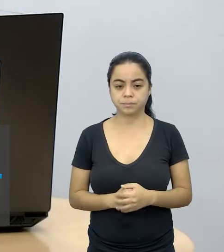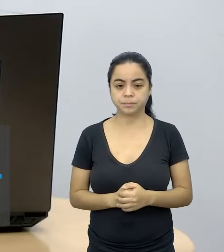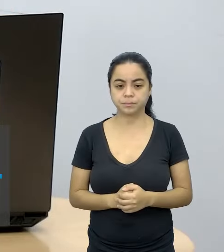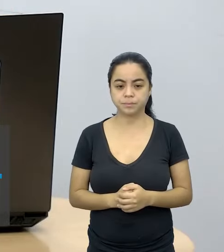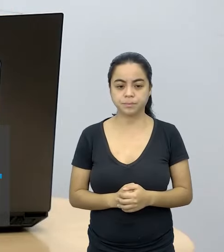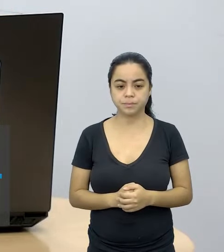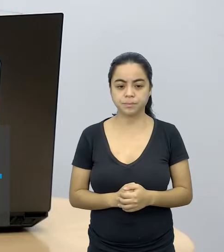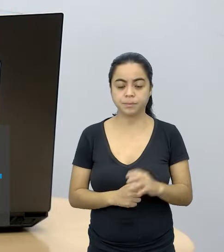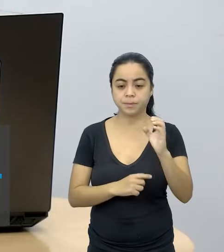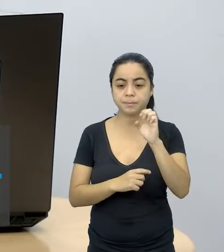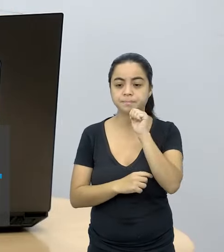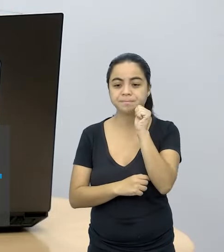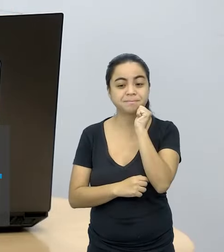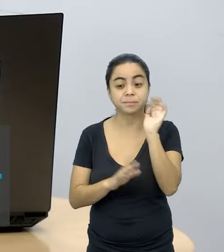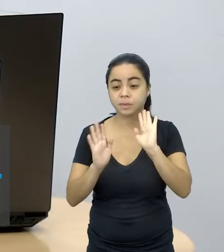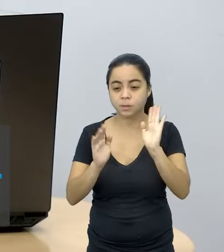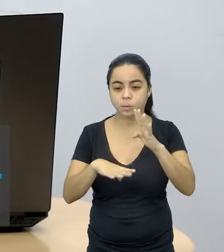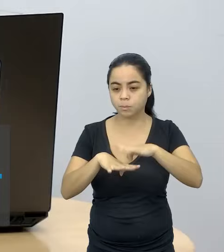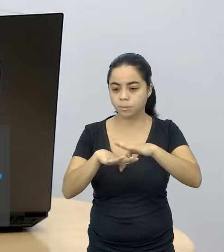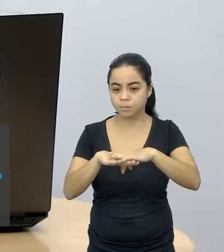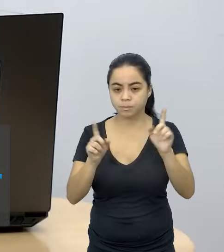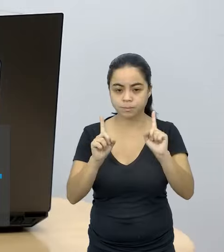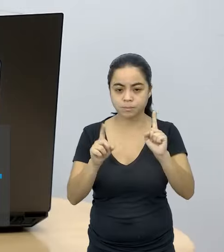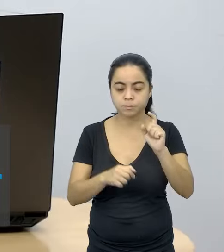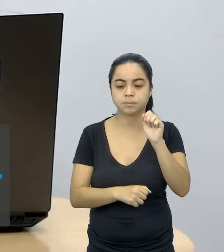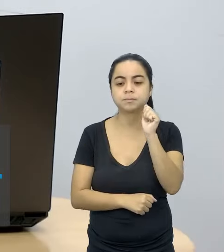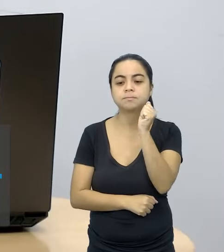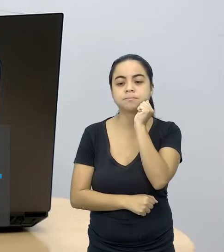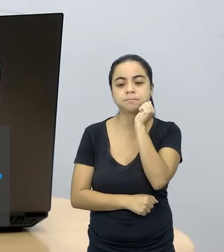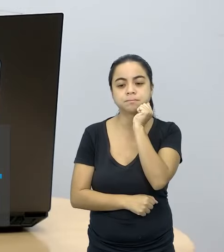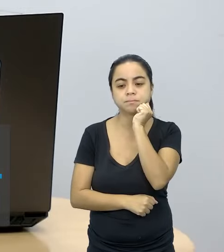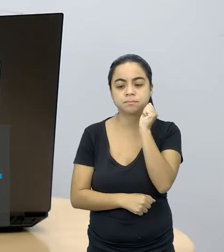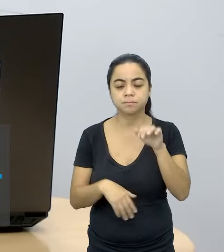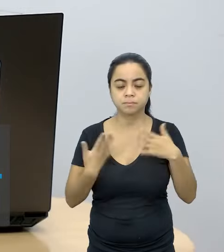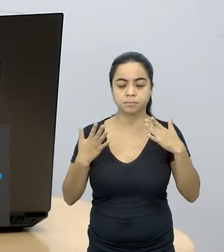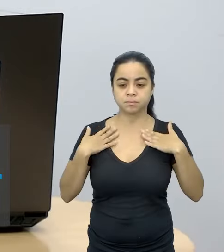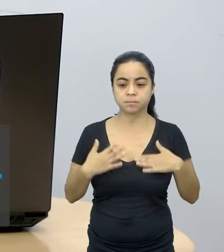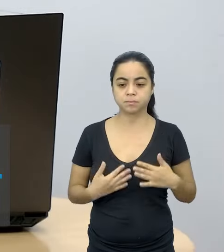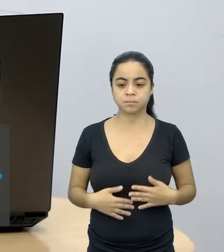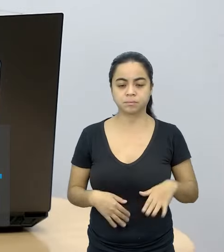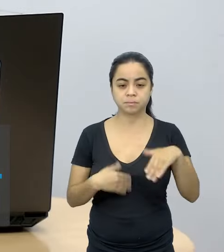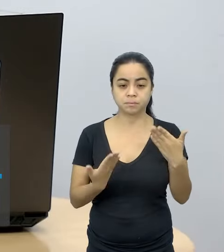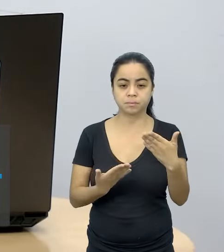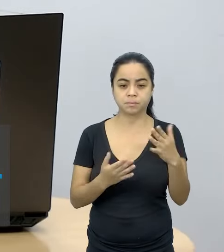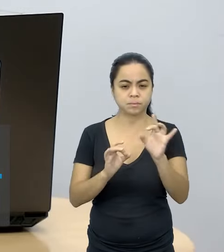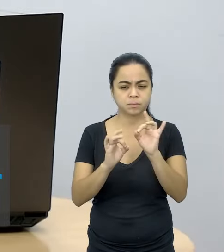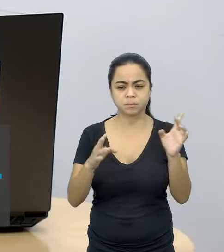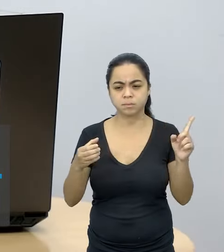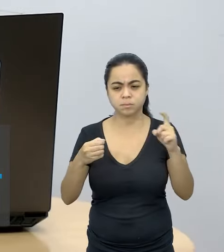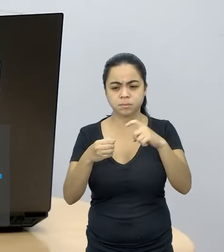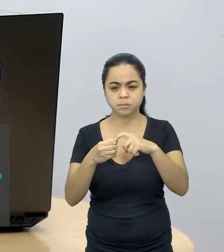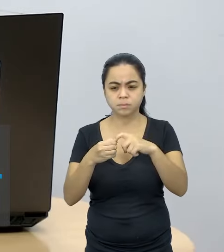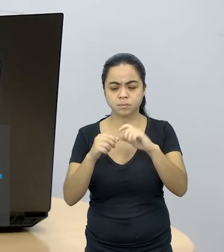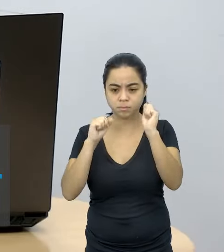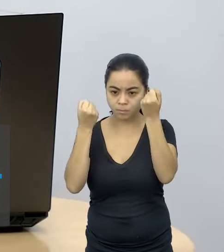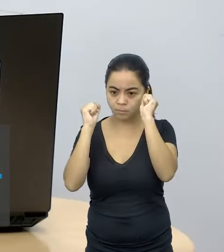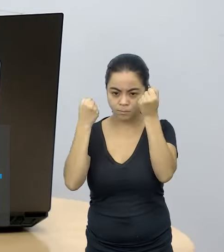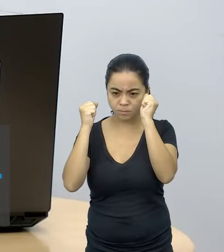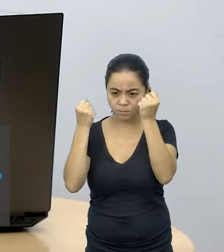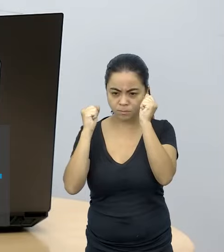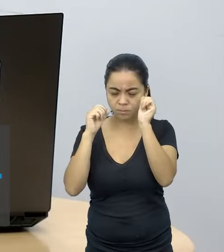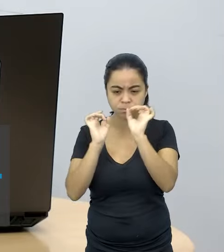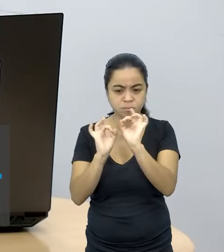ciência da natureza, né? Isso, ciência da natureza, desculpa. Então, como ele fala muito do corpo, aí a pessoa fala assim, não, mas ele só está voltado para educação física,